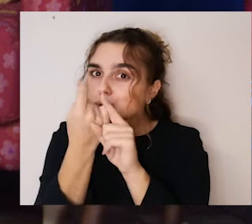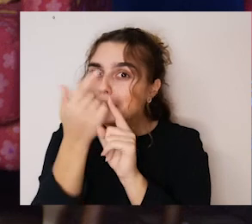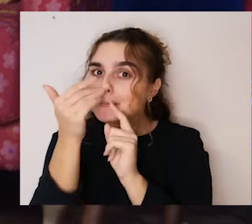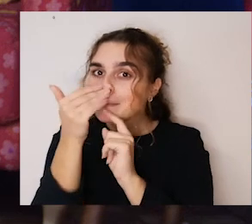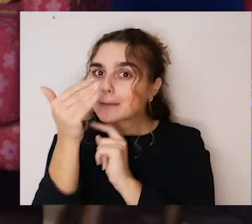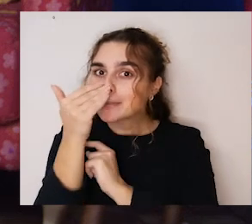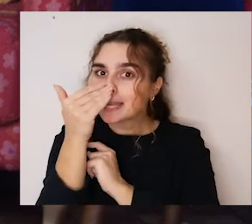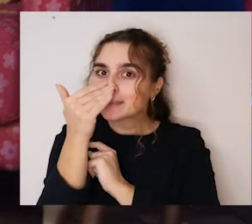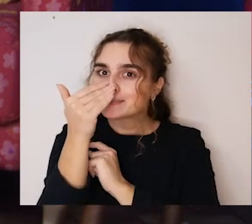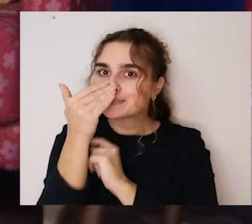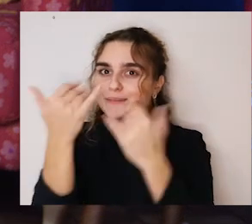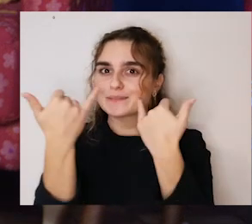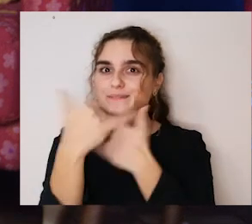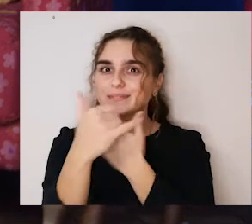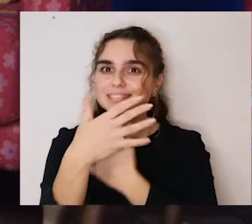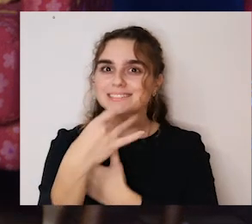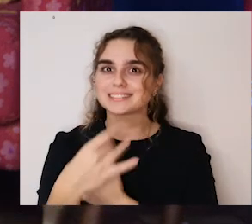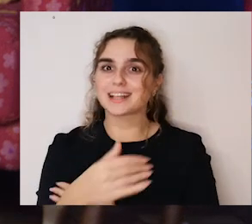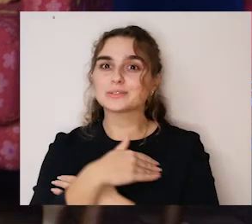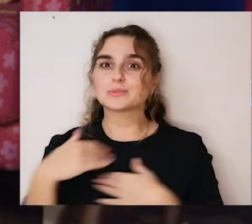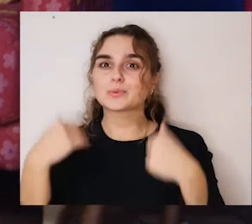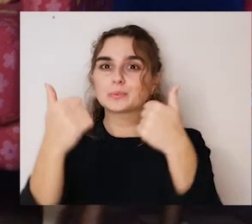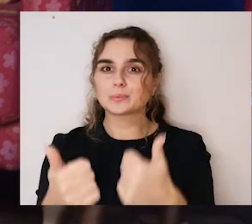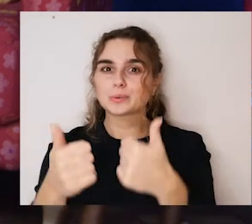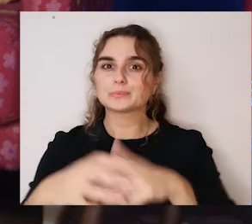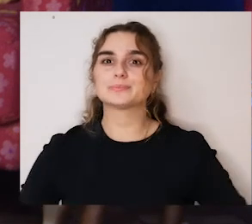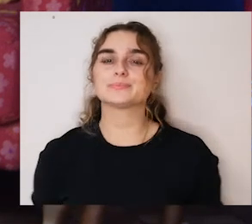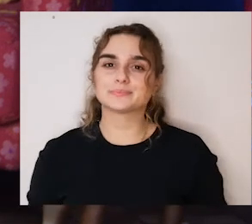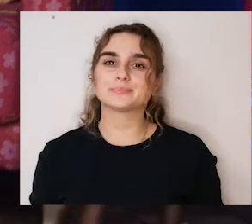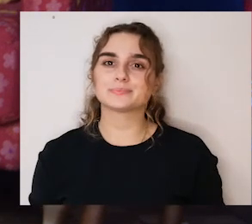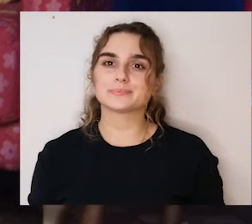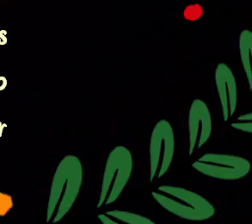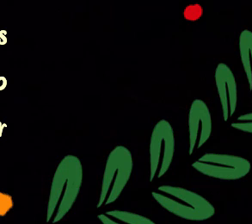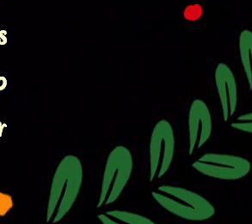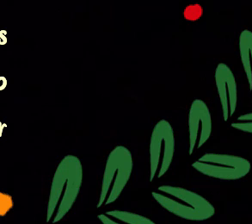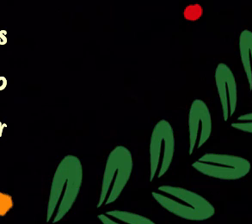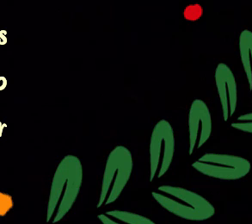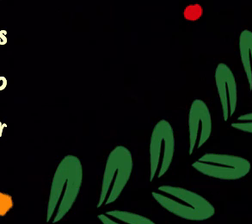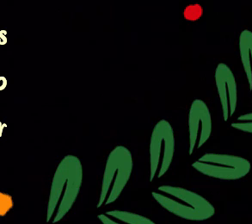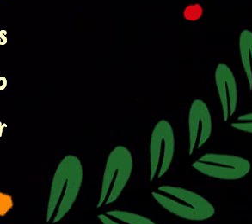E poucas asneiras, sim, um pouquinho. Feliz Natal, tudo bom!